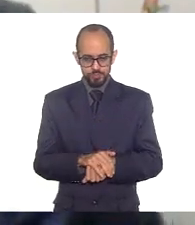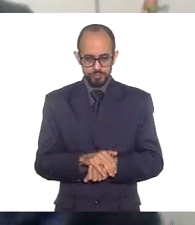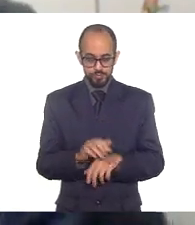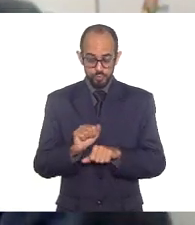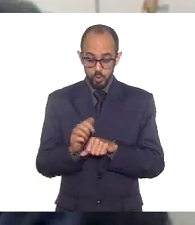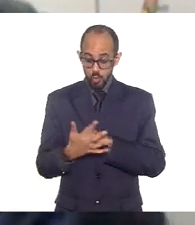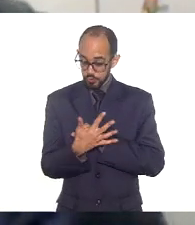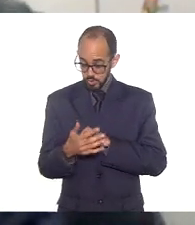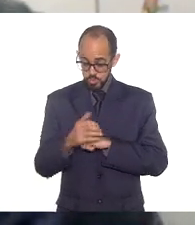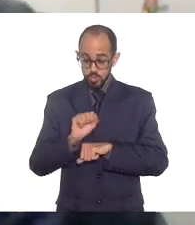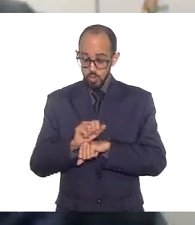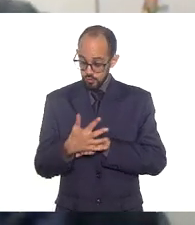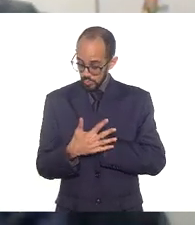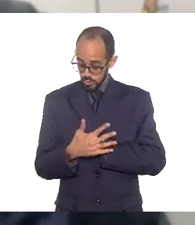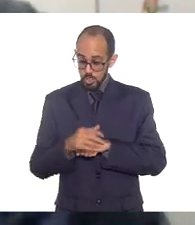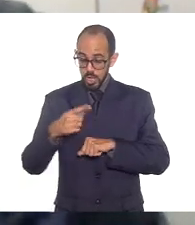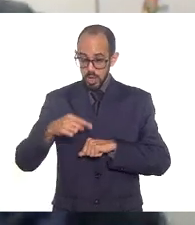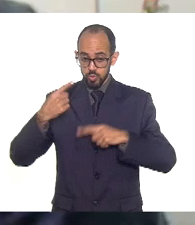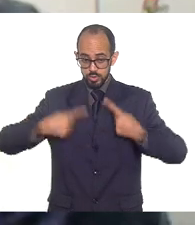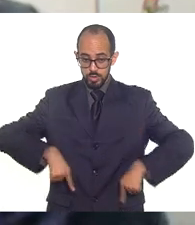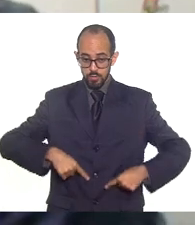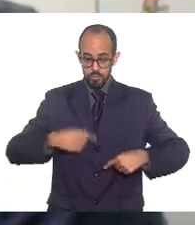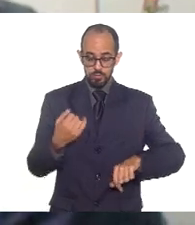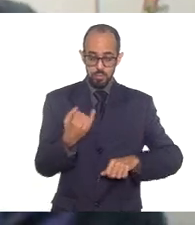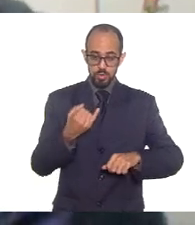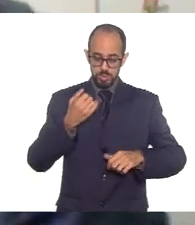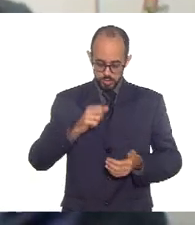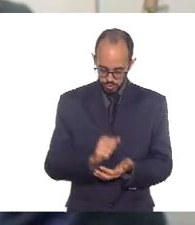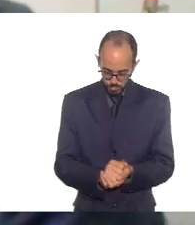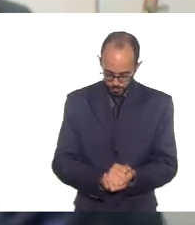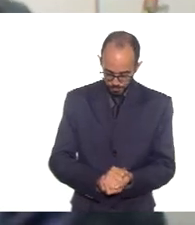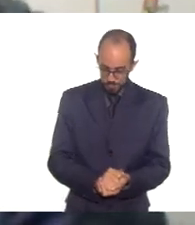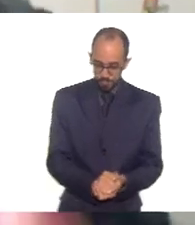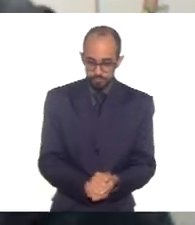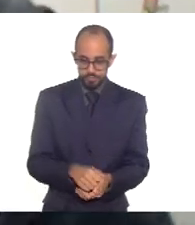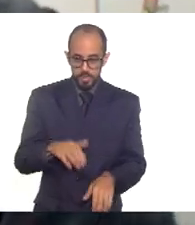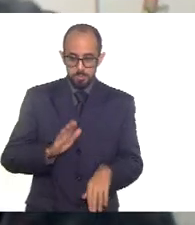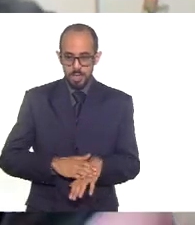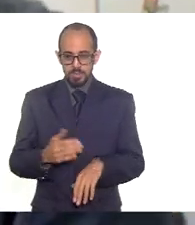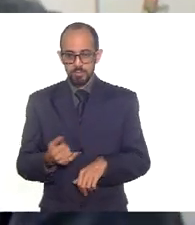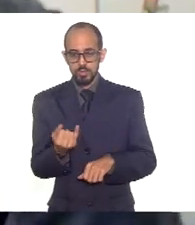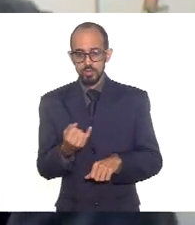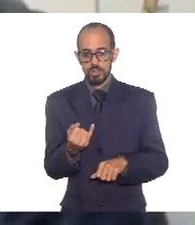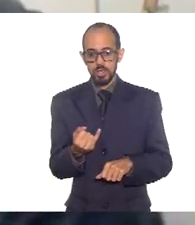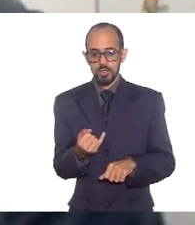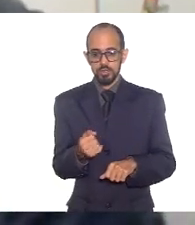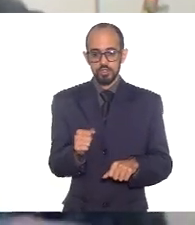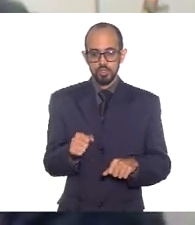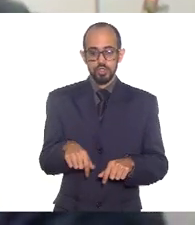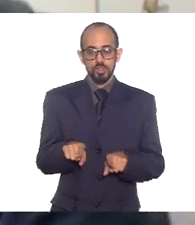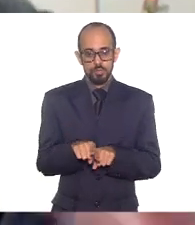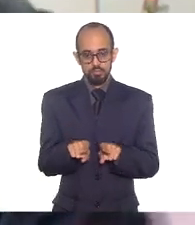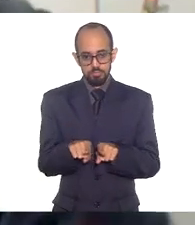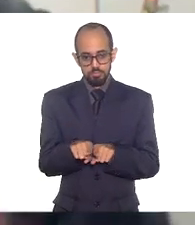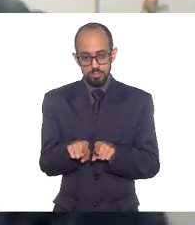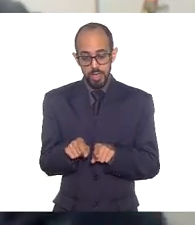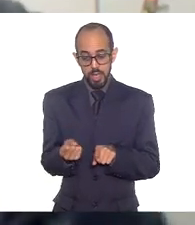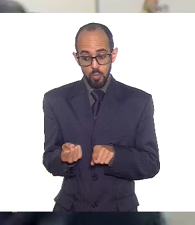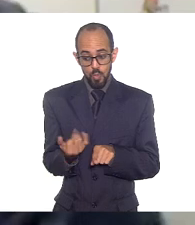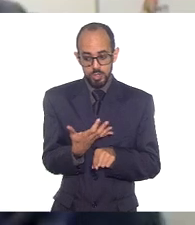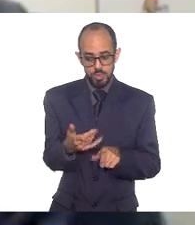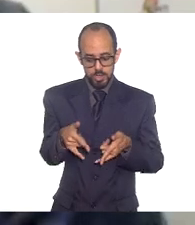é muito importante né não chega a ser tão importante quanto de leitos para o tratamento da política que